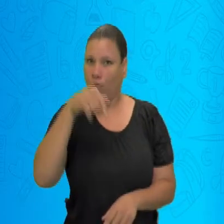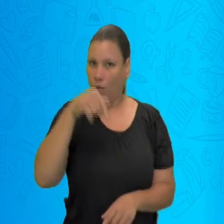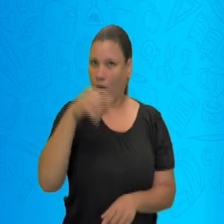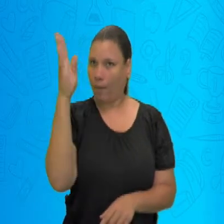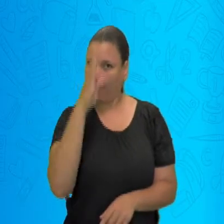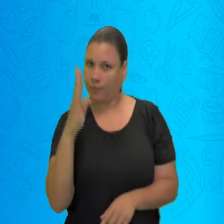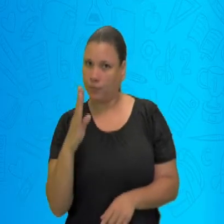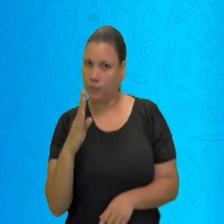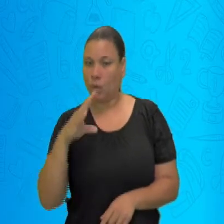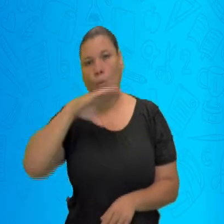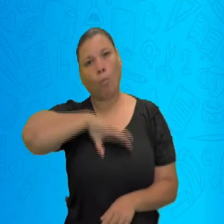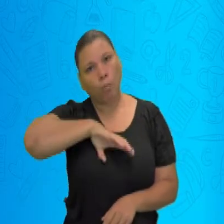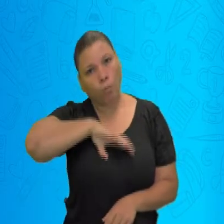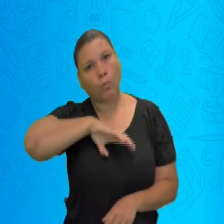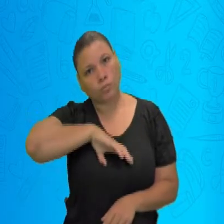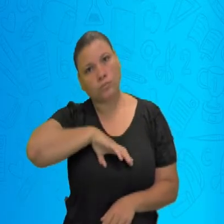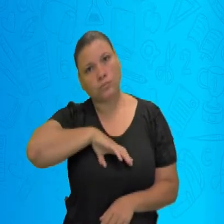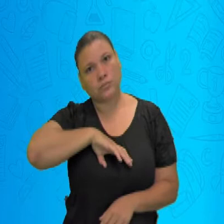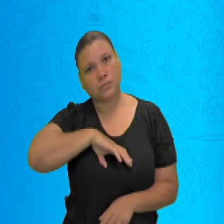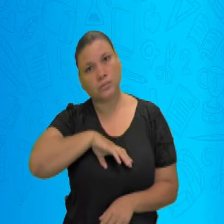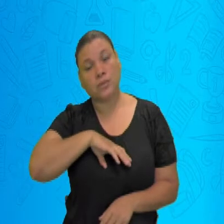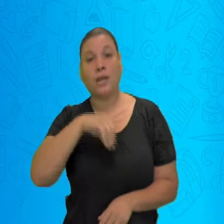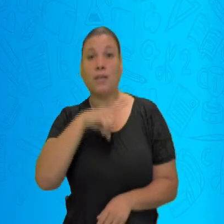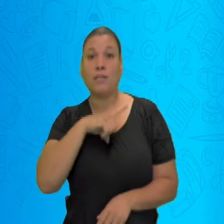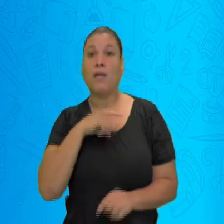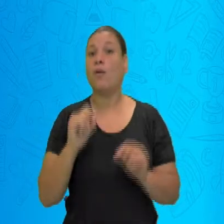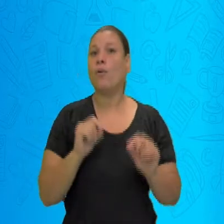esqueceram disso, né? O francês,